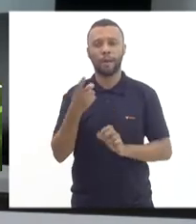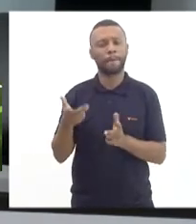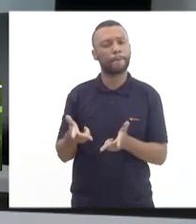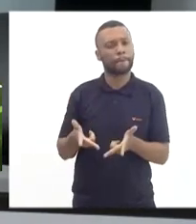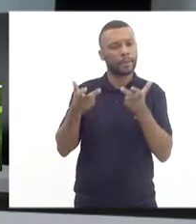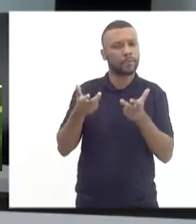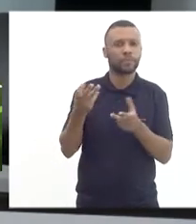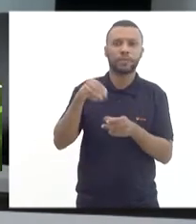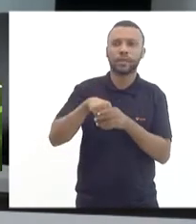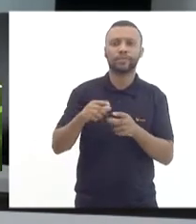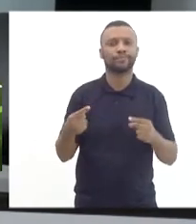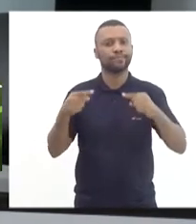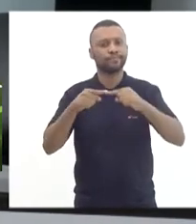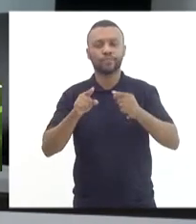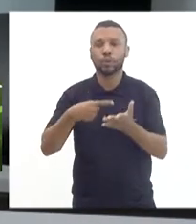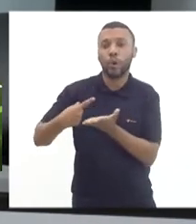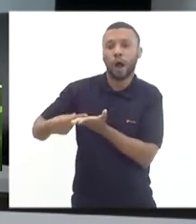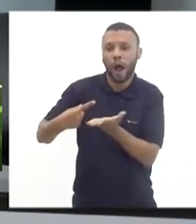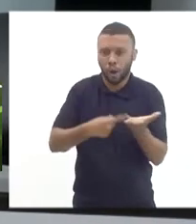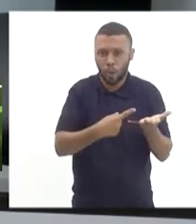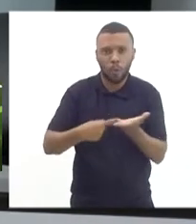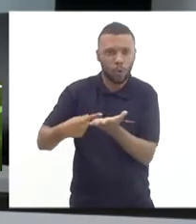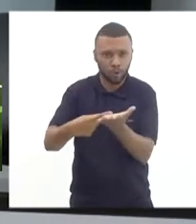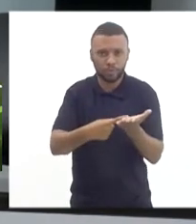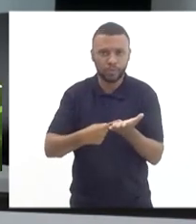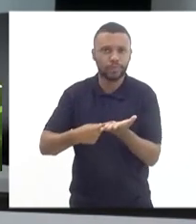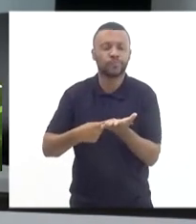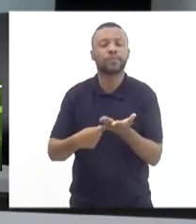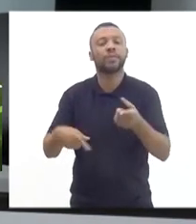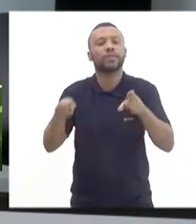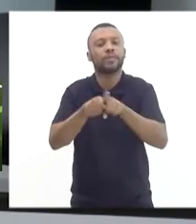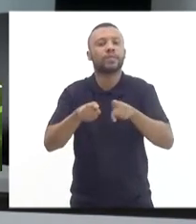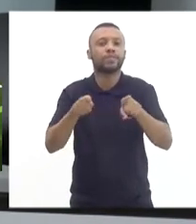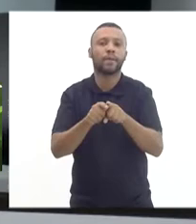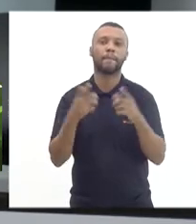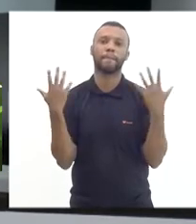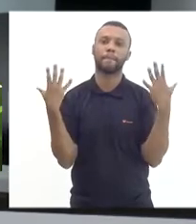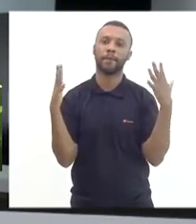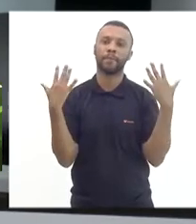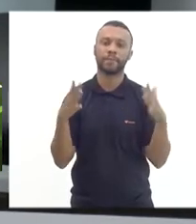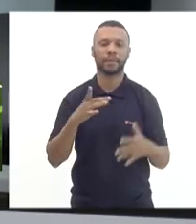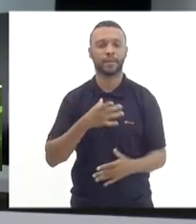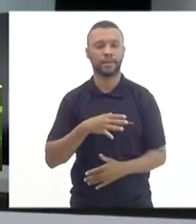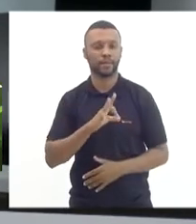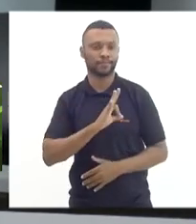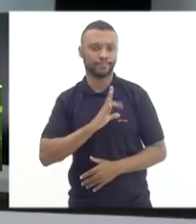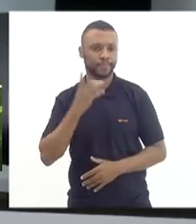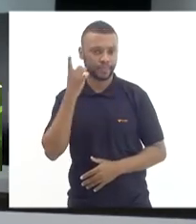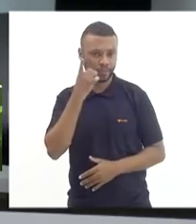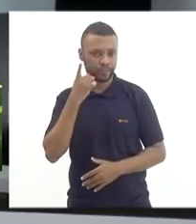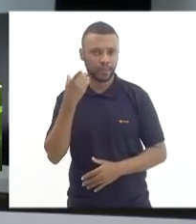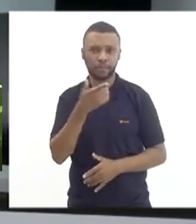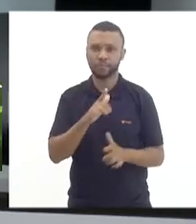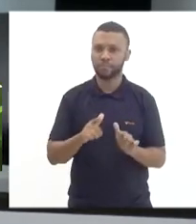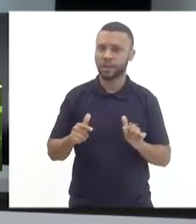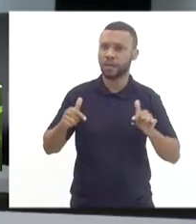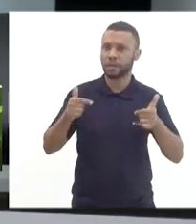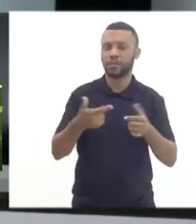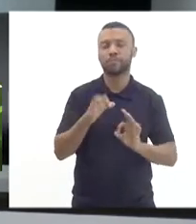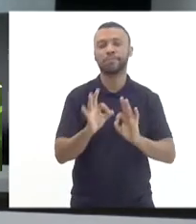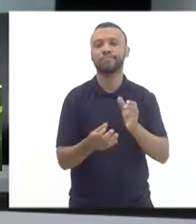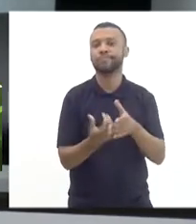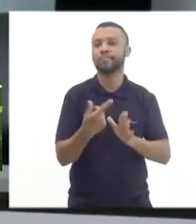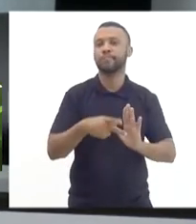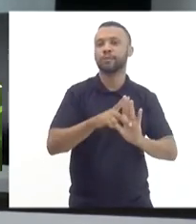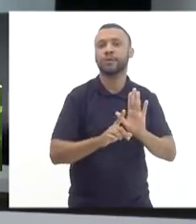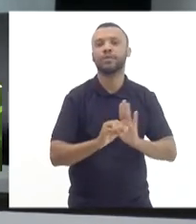âmbito dos acordos de leniência, e parabenizar a deputada pela iniciativa, e